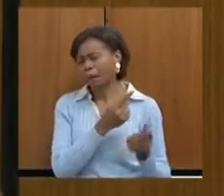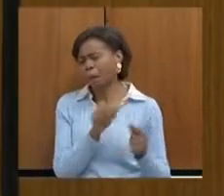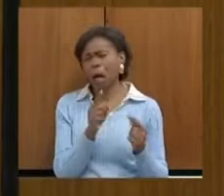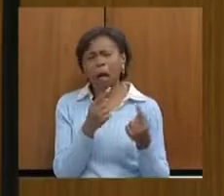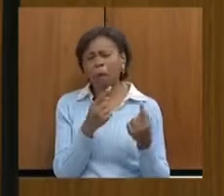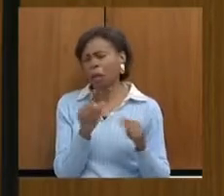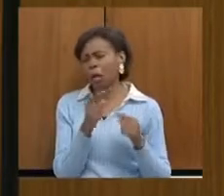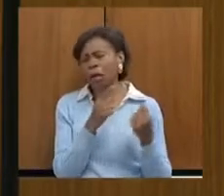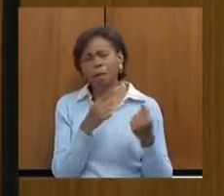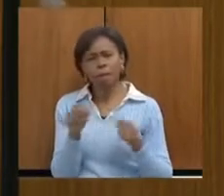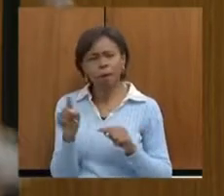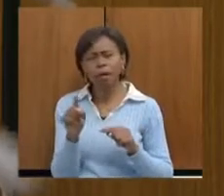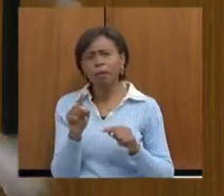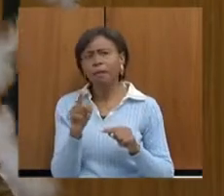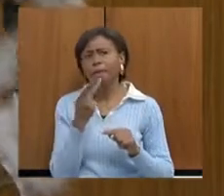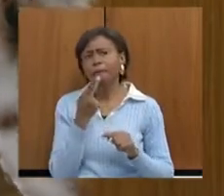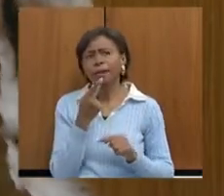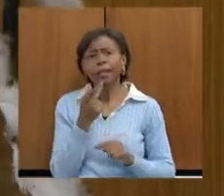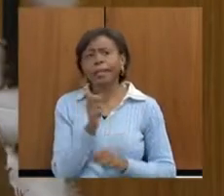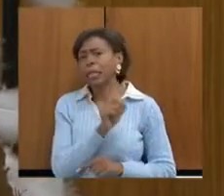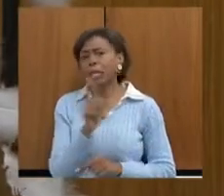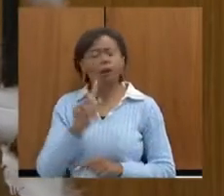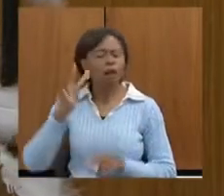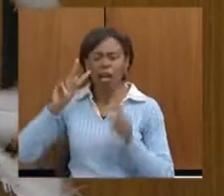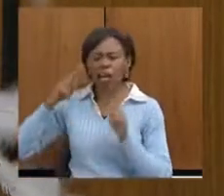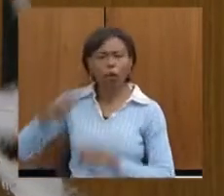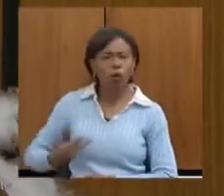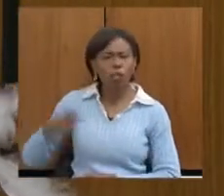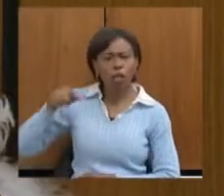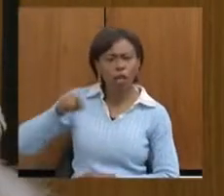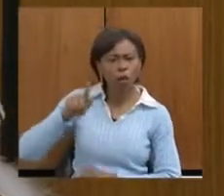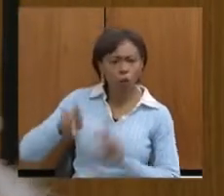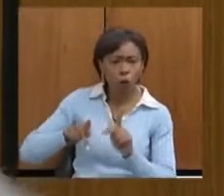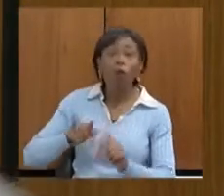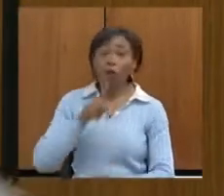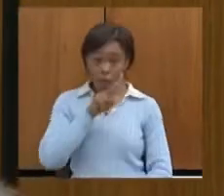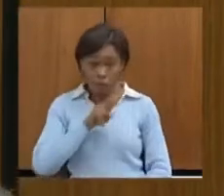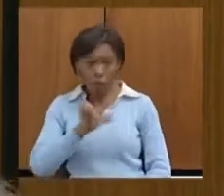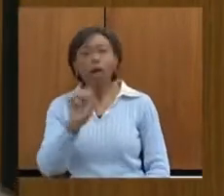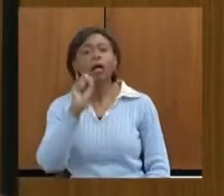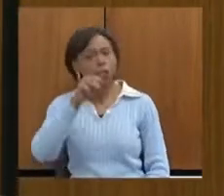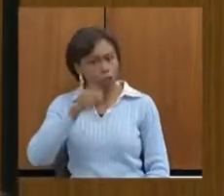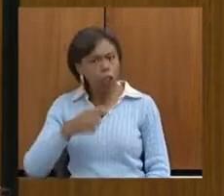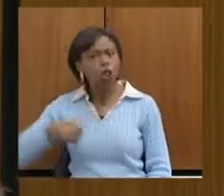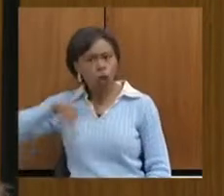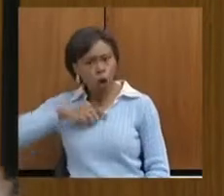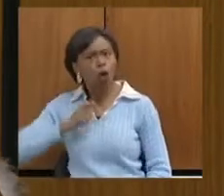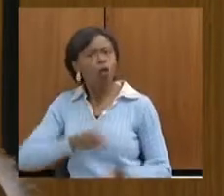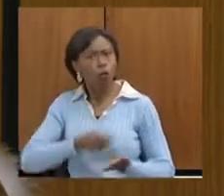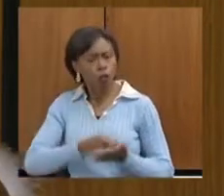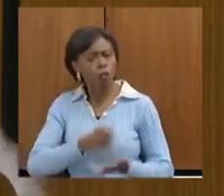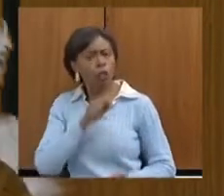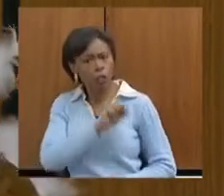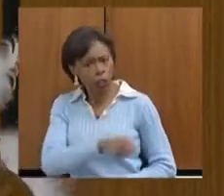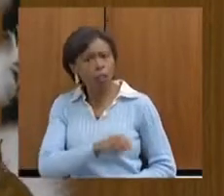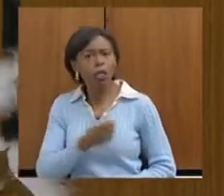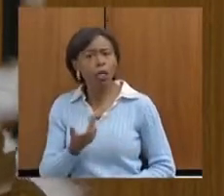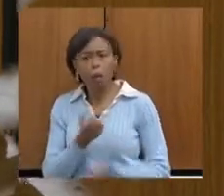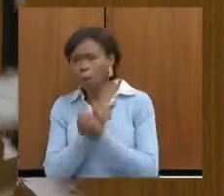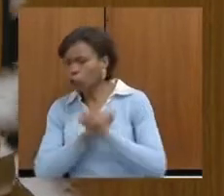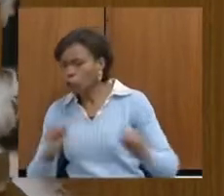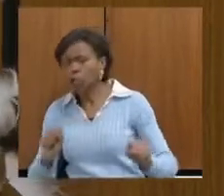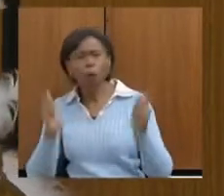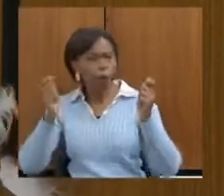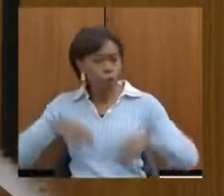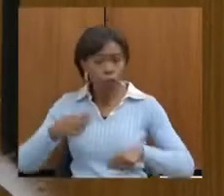não vai reconhecer o povo Cury ela vai sim mesmo que a gente tenta fazer o possível do possível